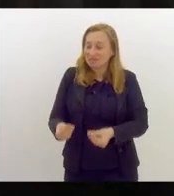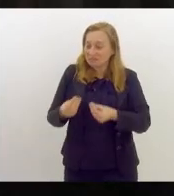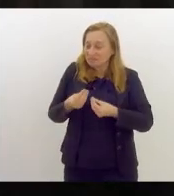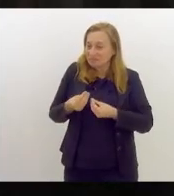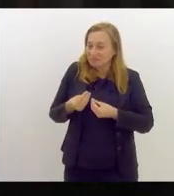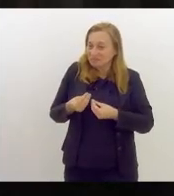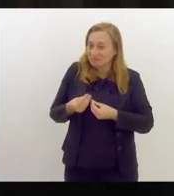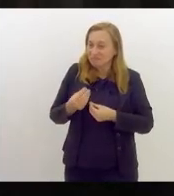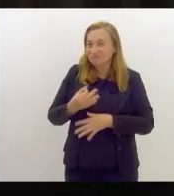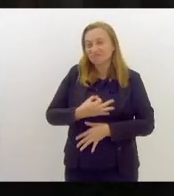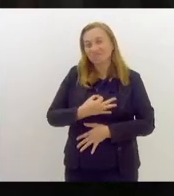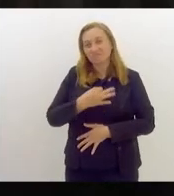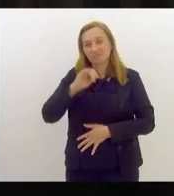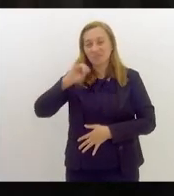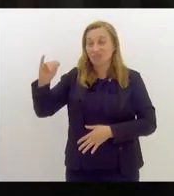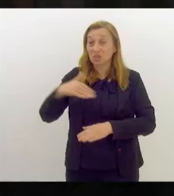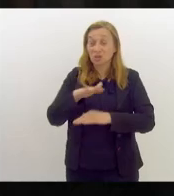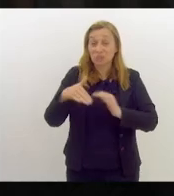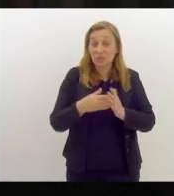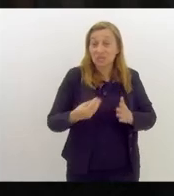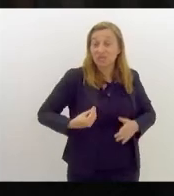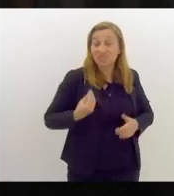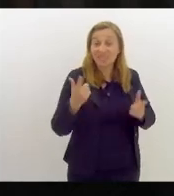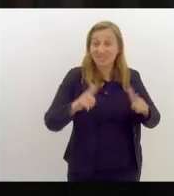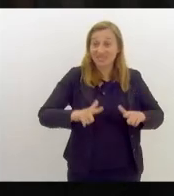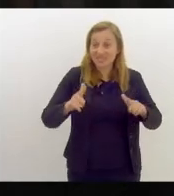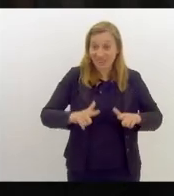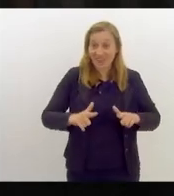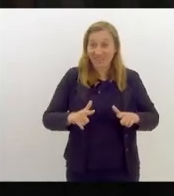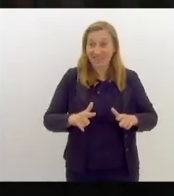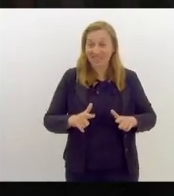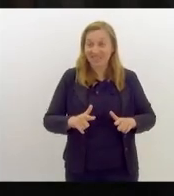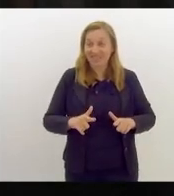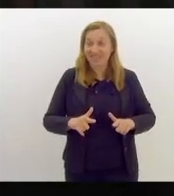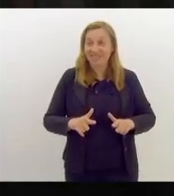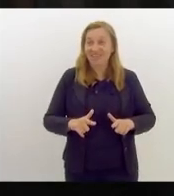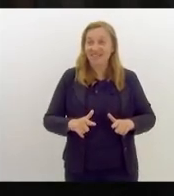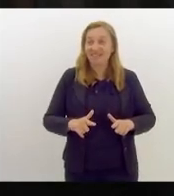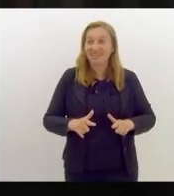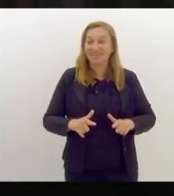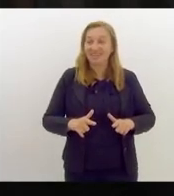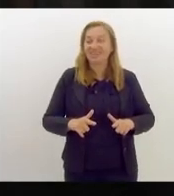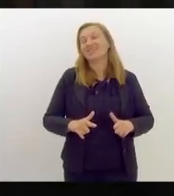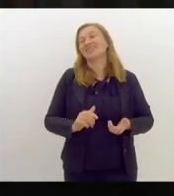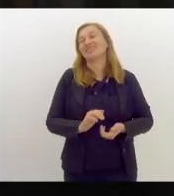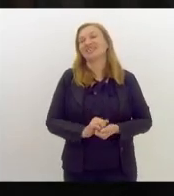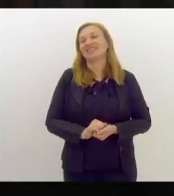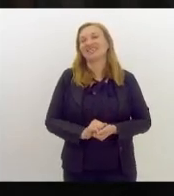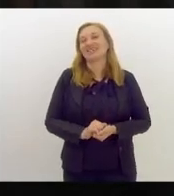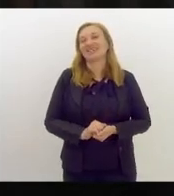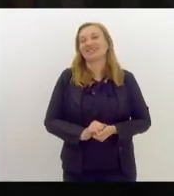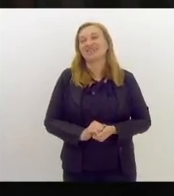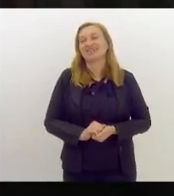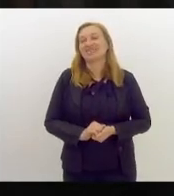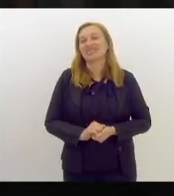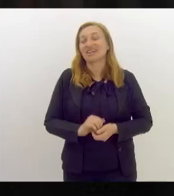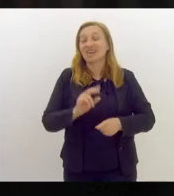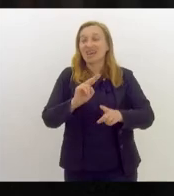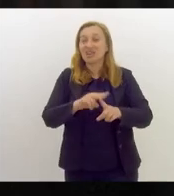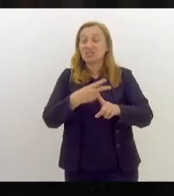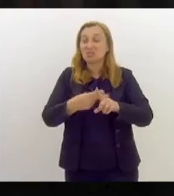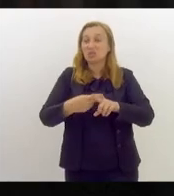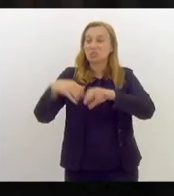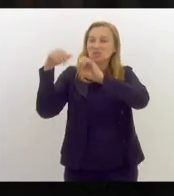e que todos os presentes sejam cobertos de porção adicional de saúde